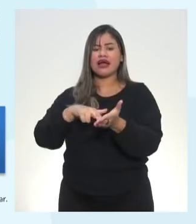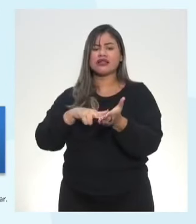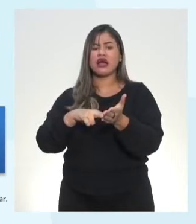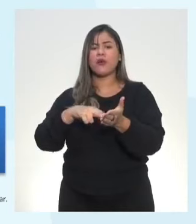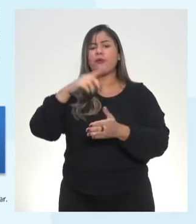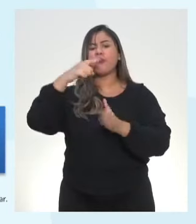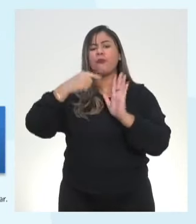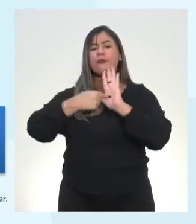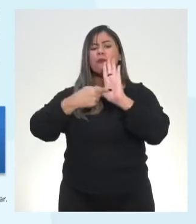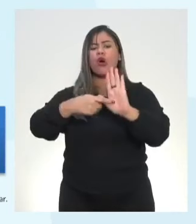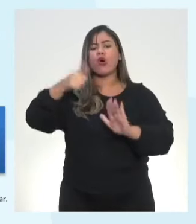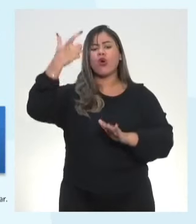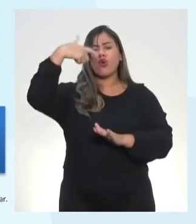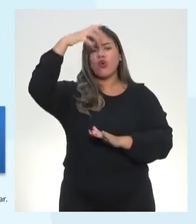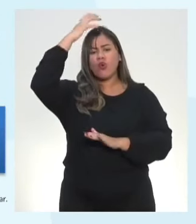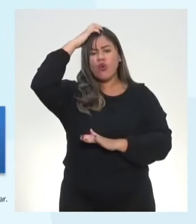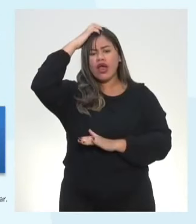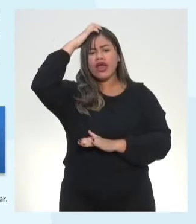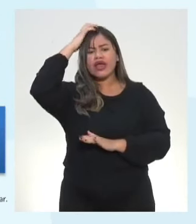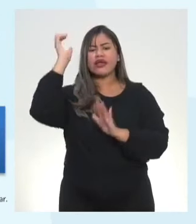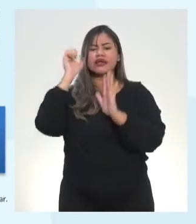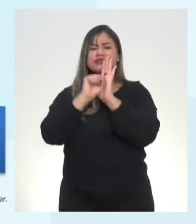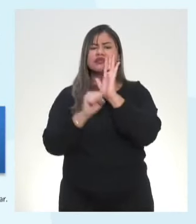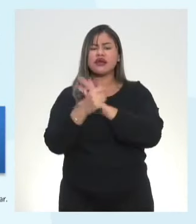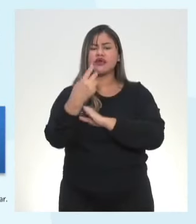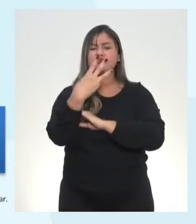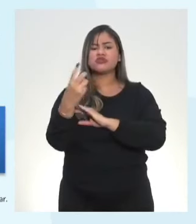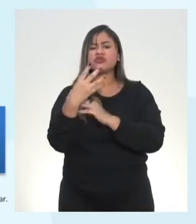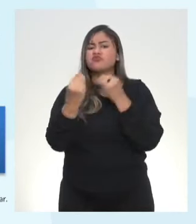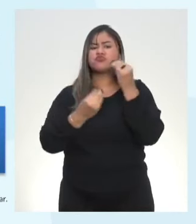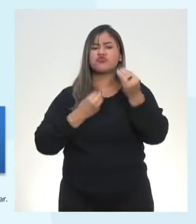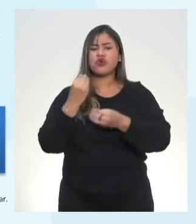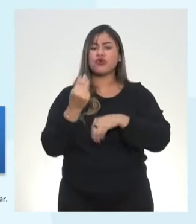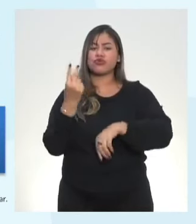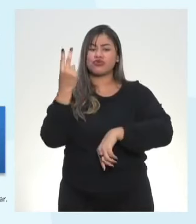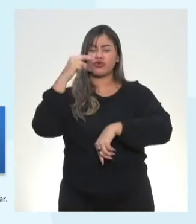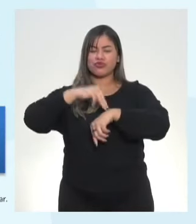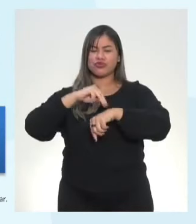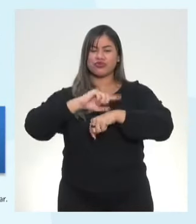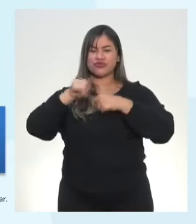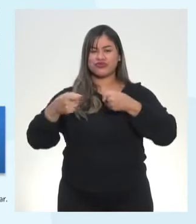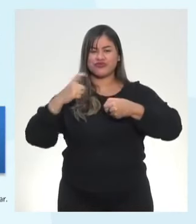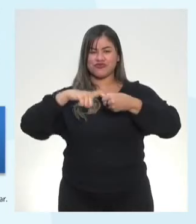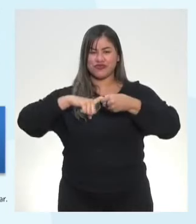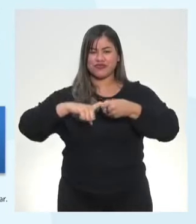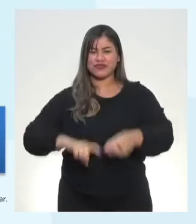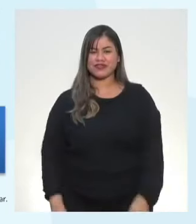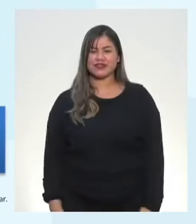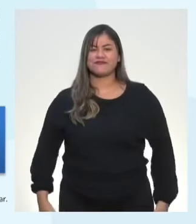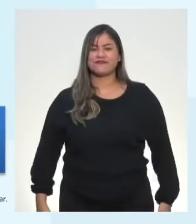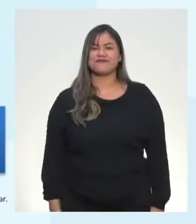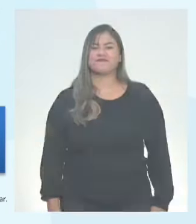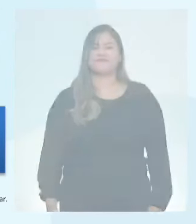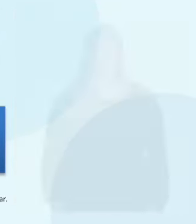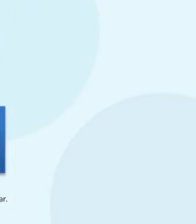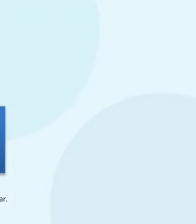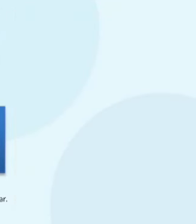rei na Inglaterra do século XIII. Em 2 minutos, a gente volta.